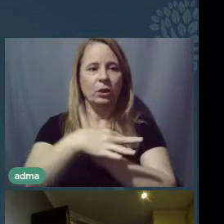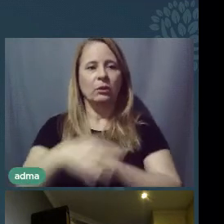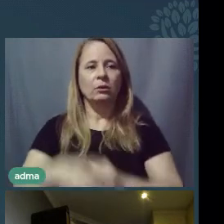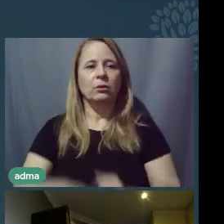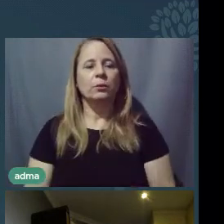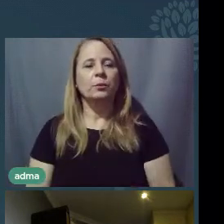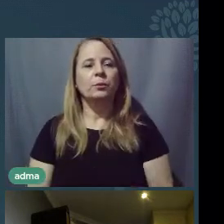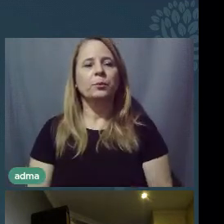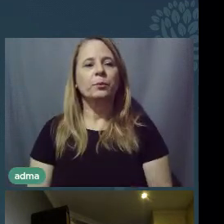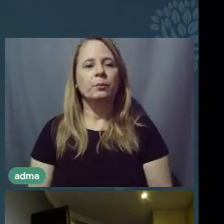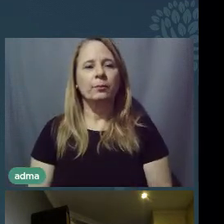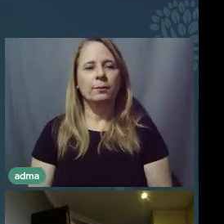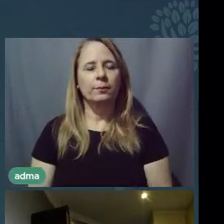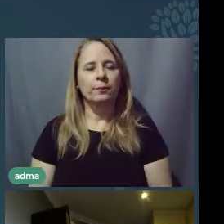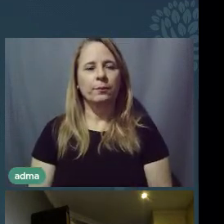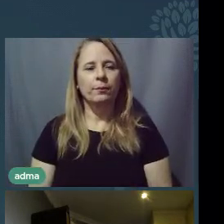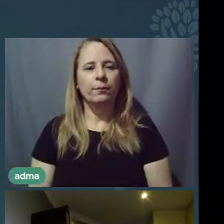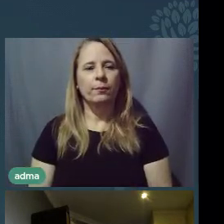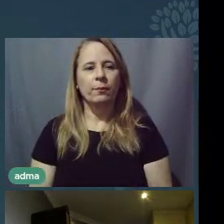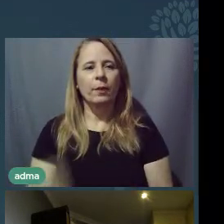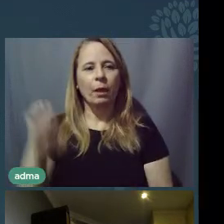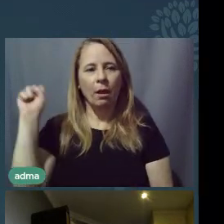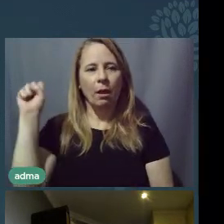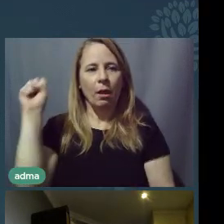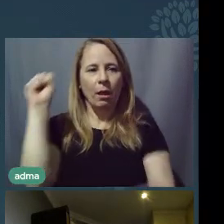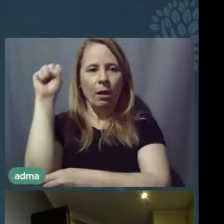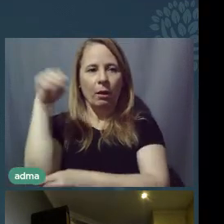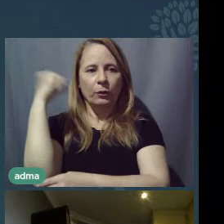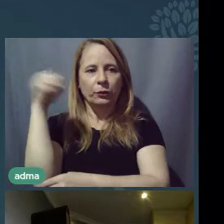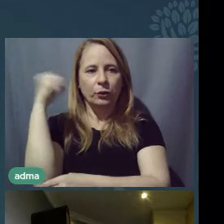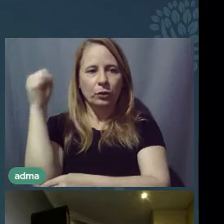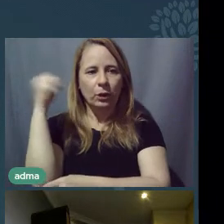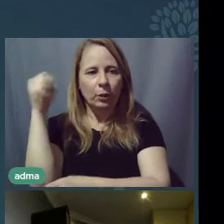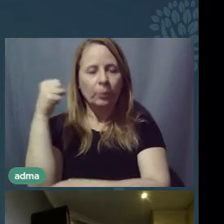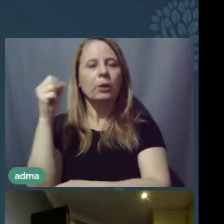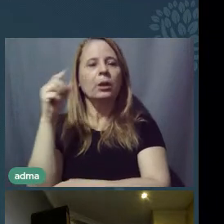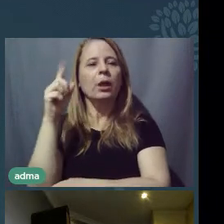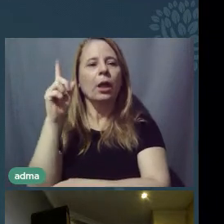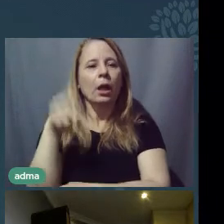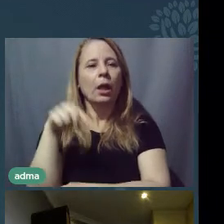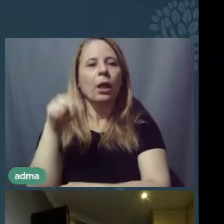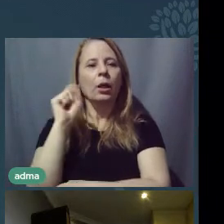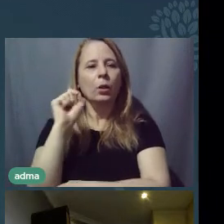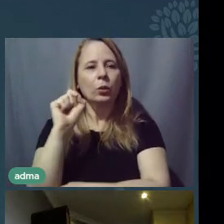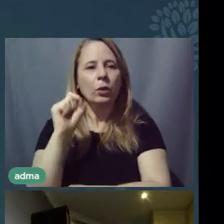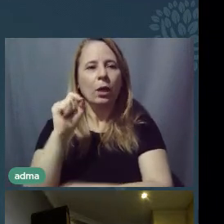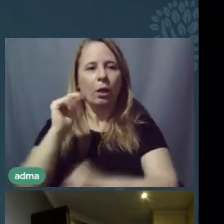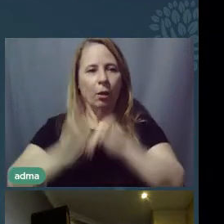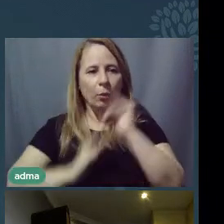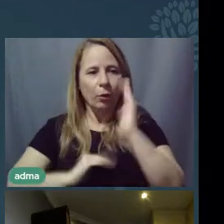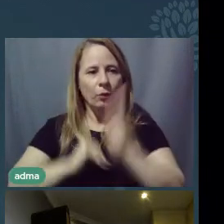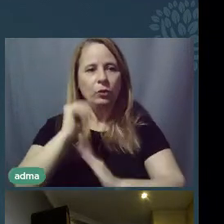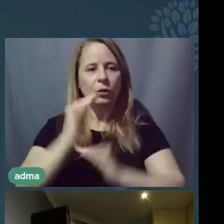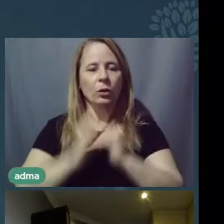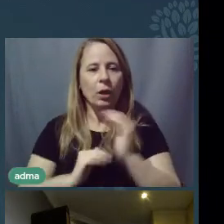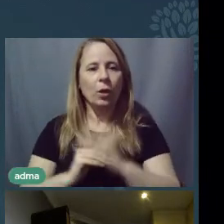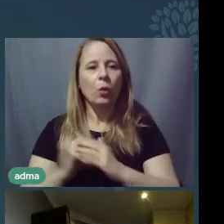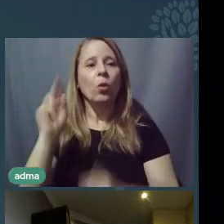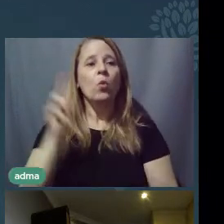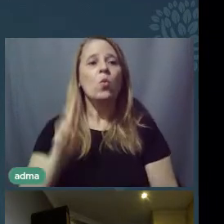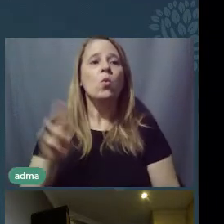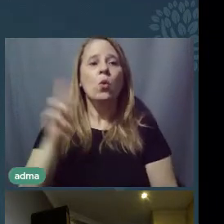A fisioterapia, ela é uma especialidade que tende, profissional que tende a usar tratamentos